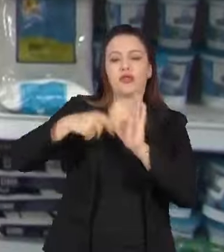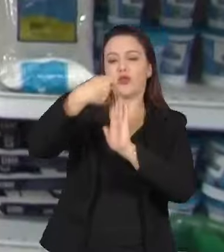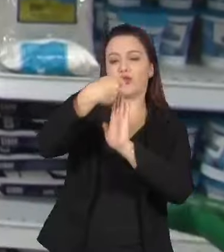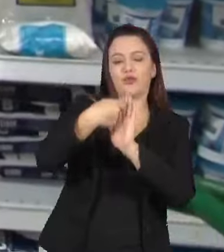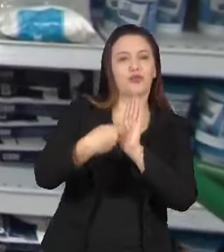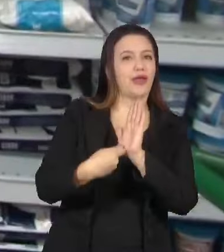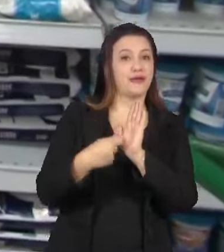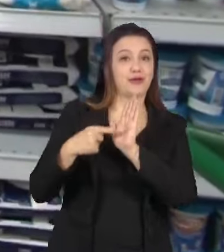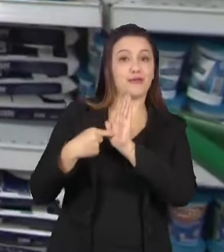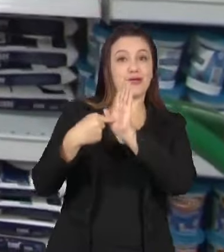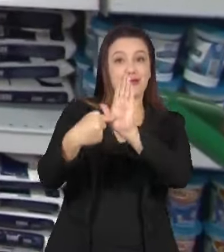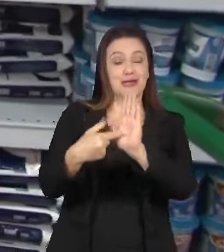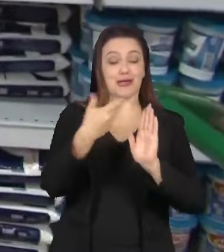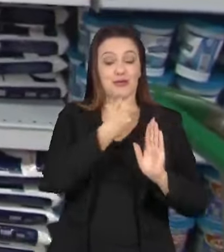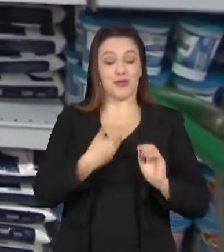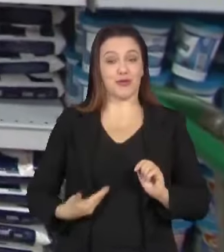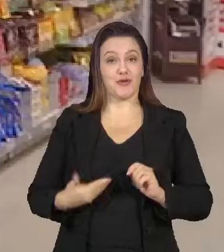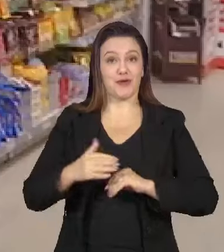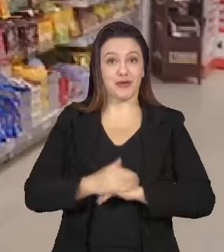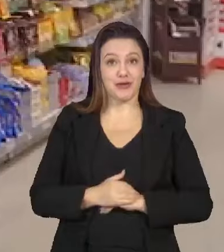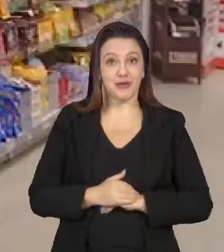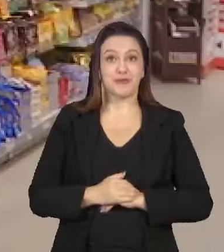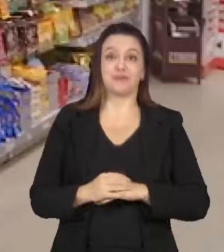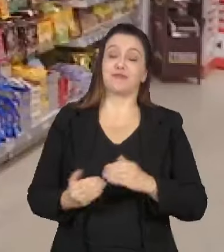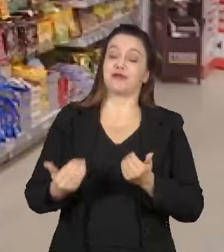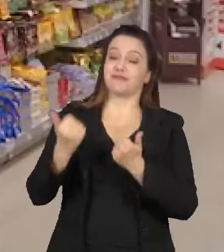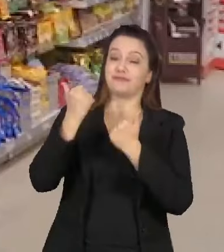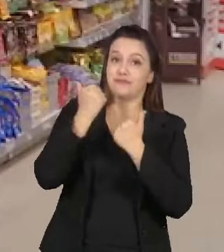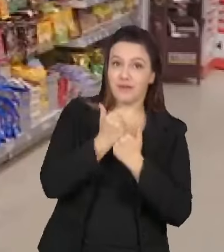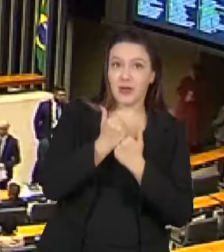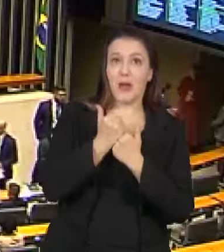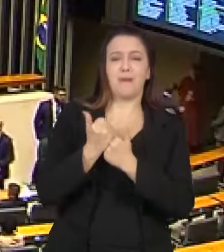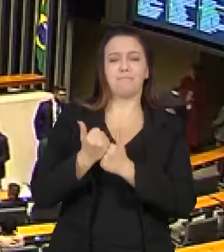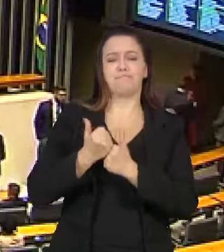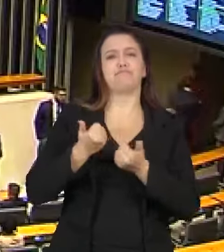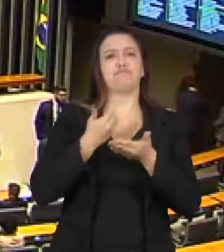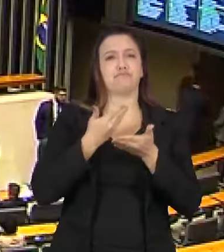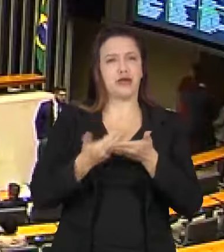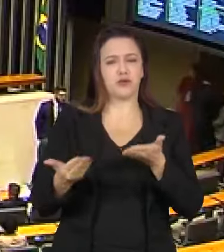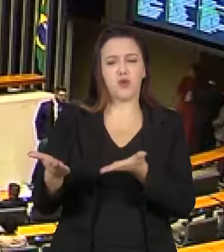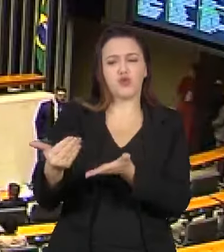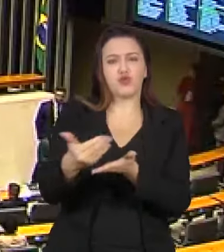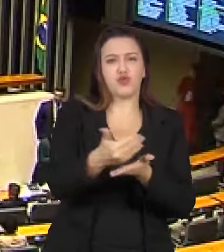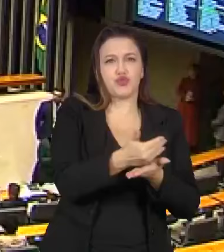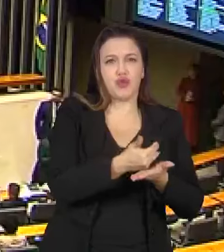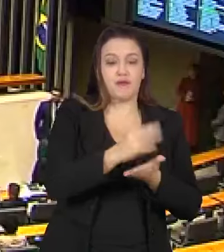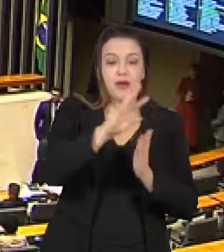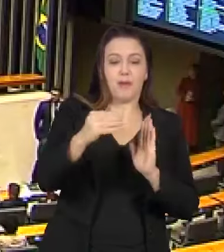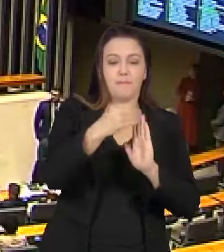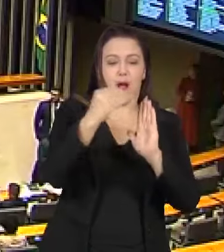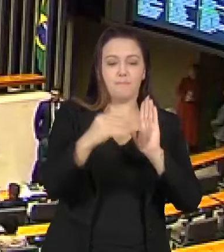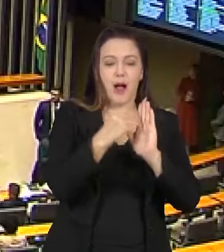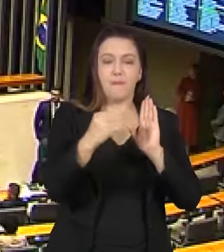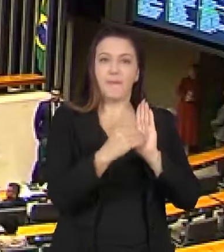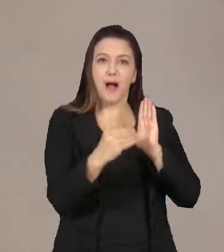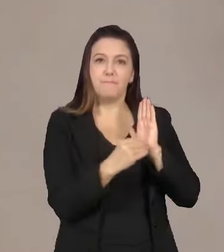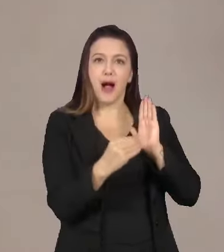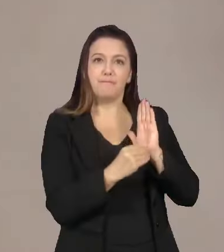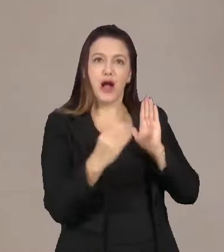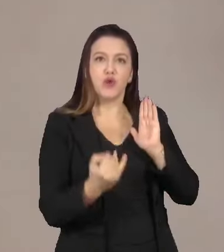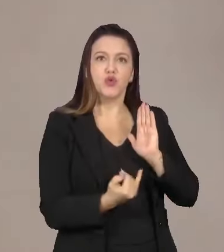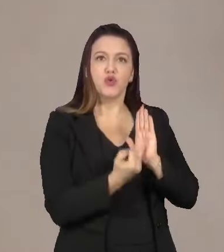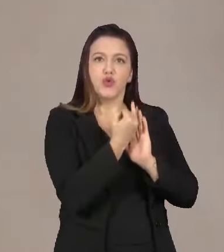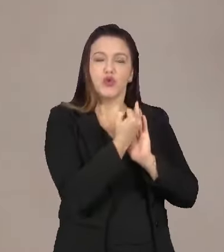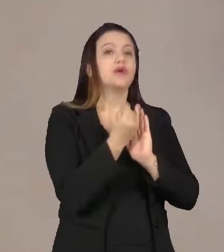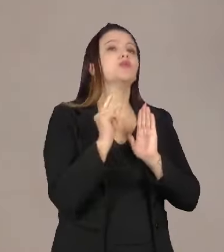apresentada pelo governo para compensar a perda na arrecadação eles vão incluir mais itens no imposto seletivo